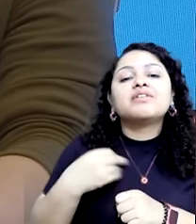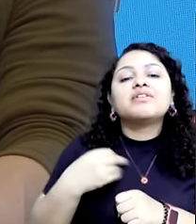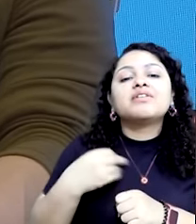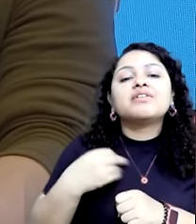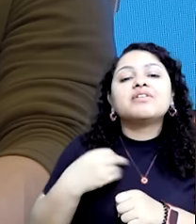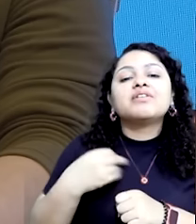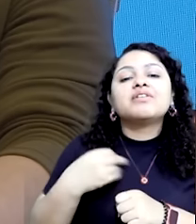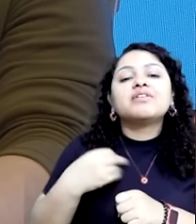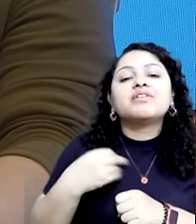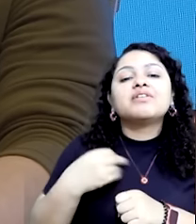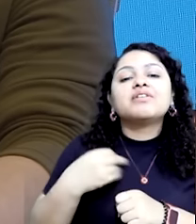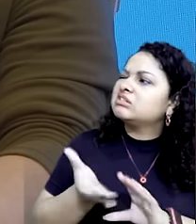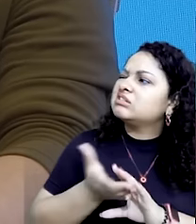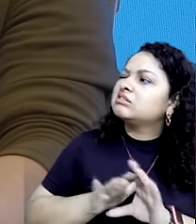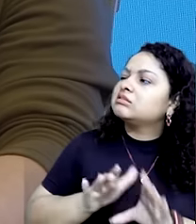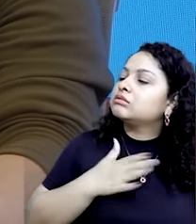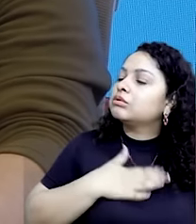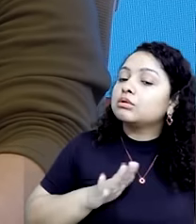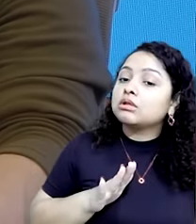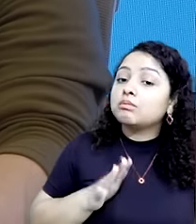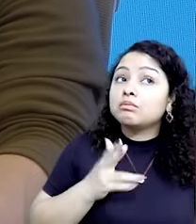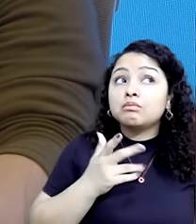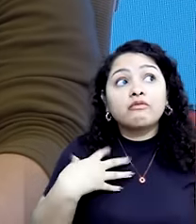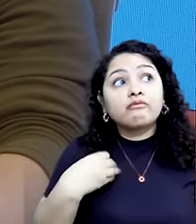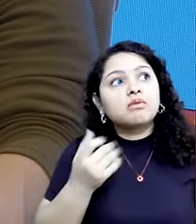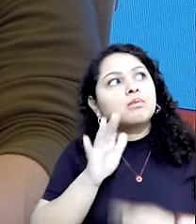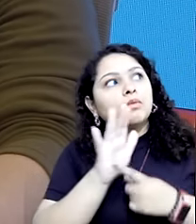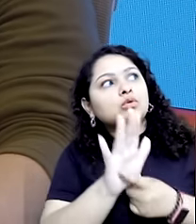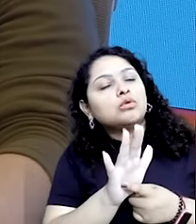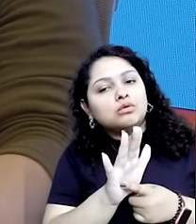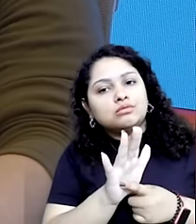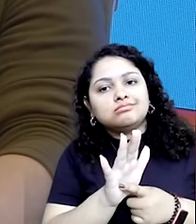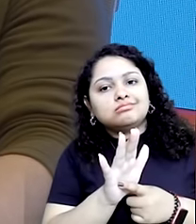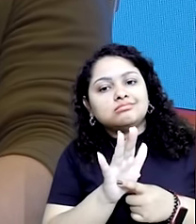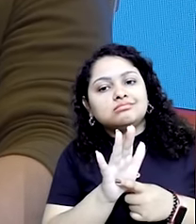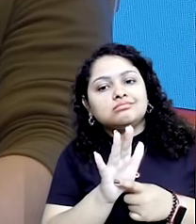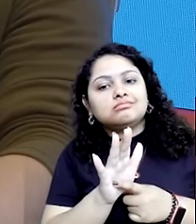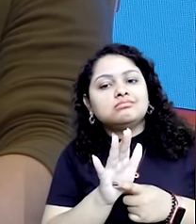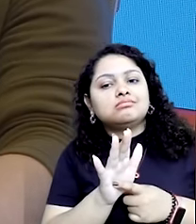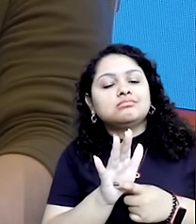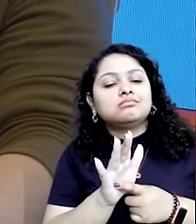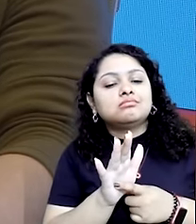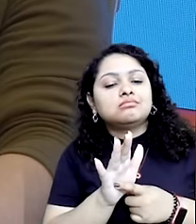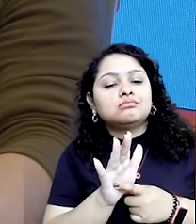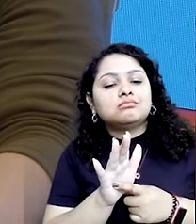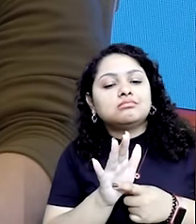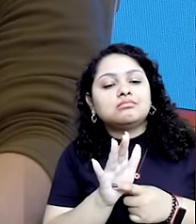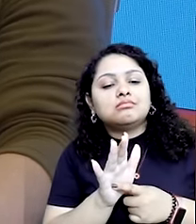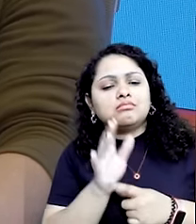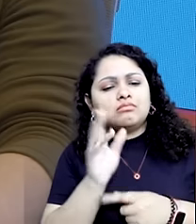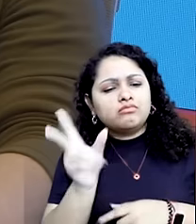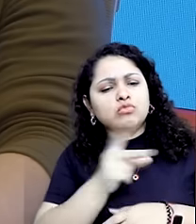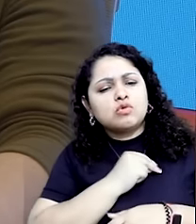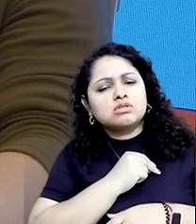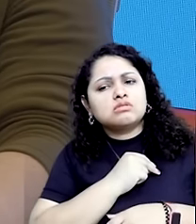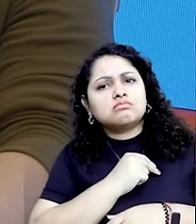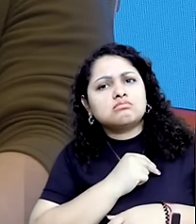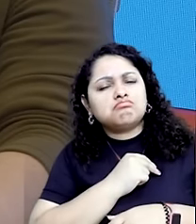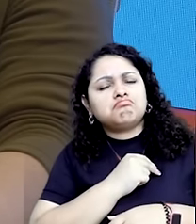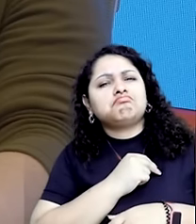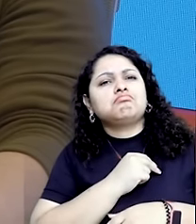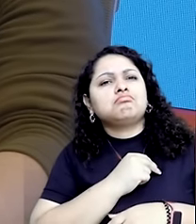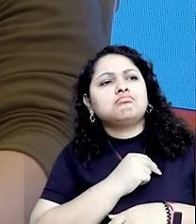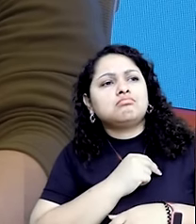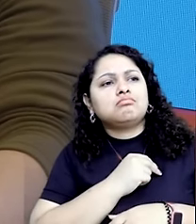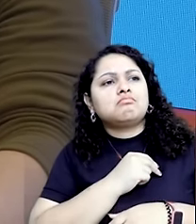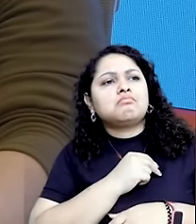eu não não gosto eu usei mas não gostei aí meu filho me mostrou um negócio meu filho ou minha filha não lembro qual dos dois foi e eu olhei falei ô pera aí mas